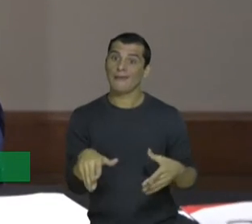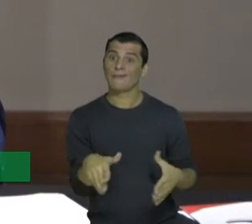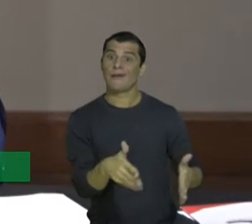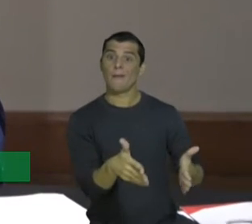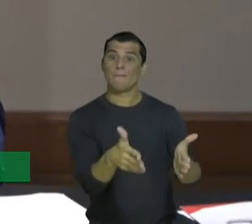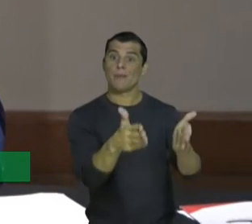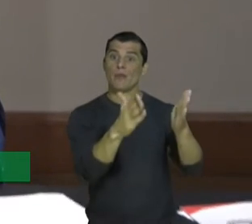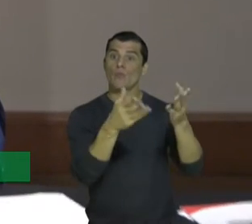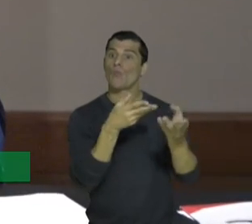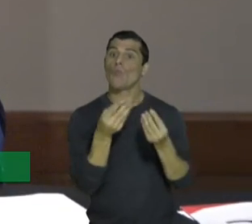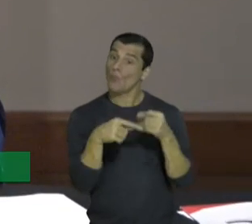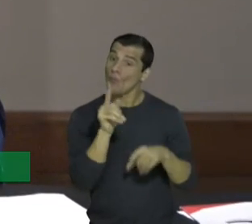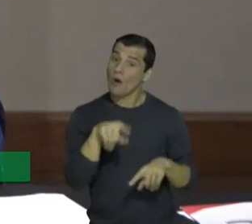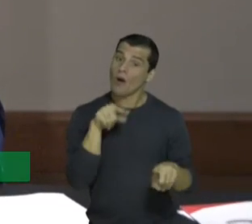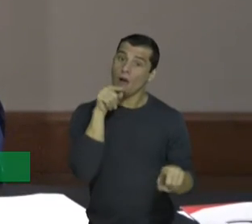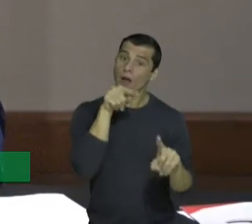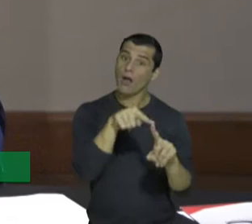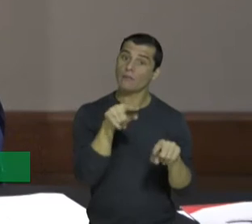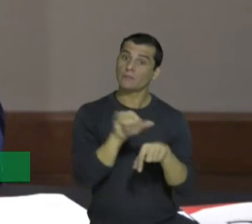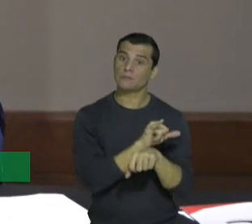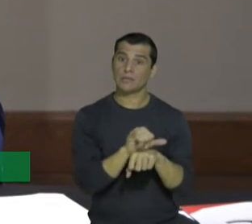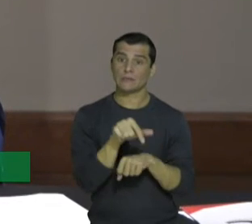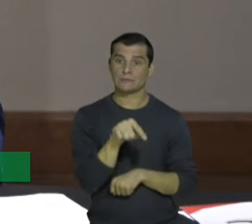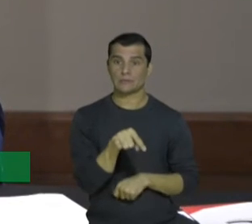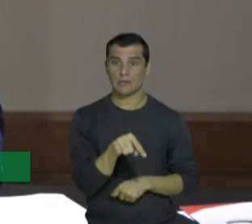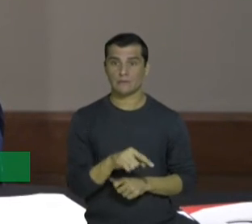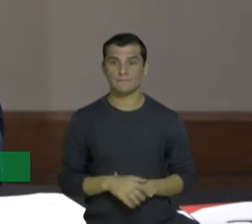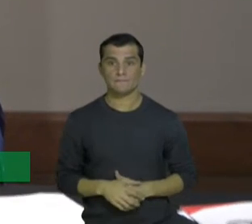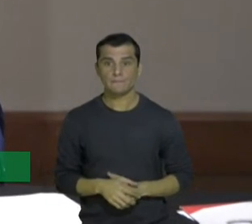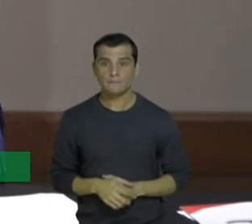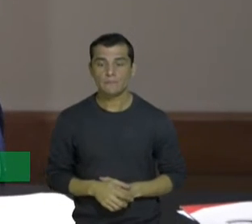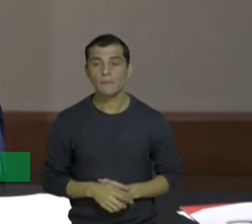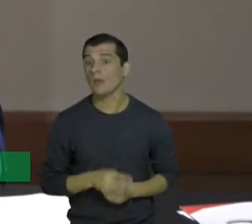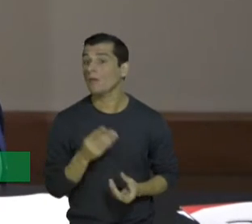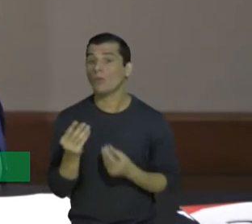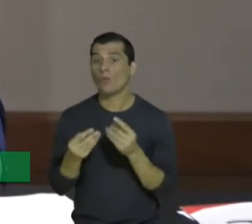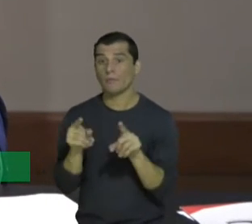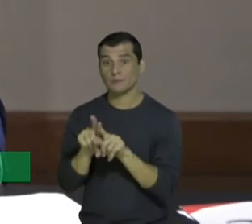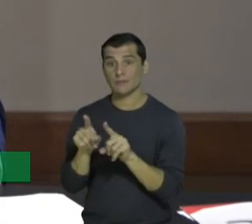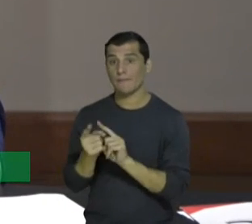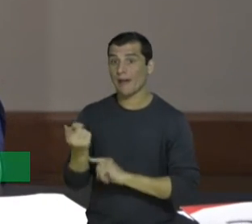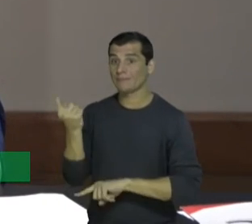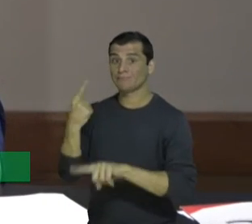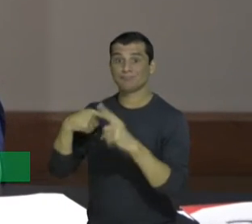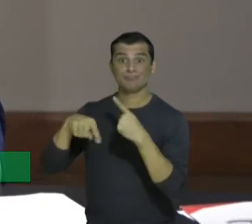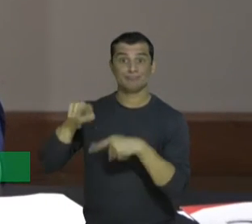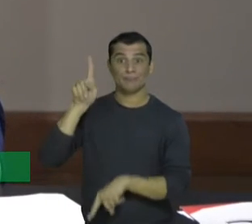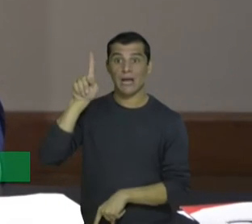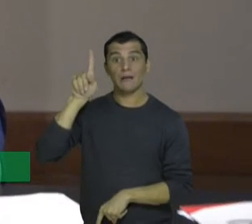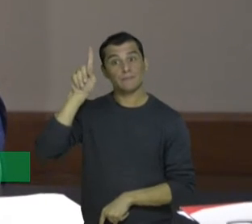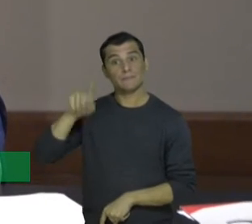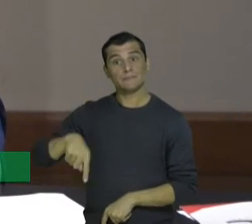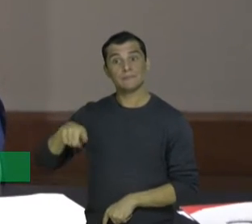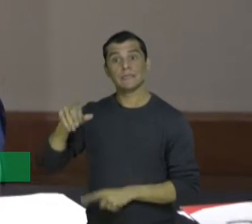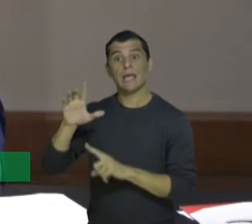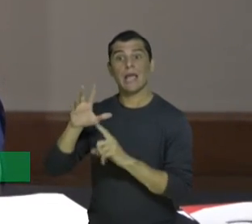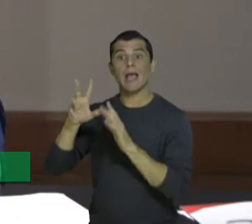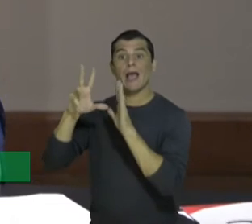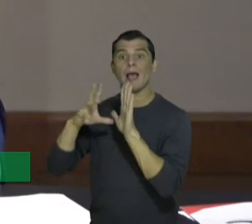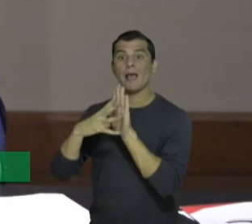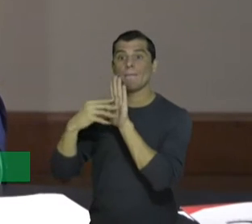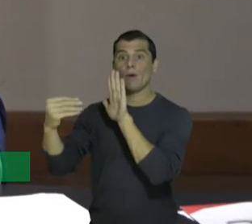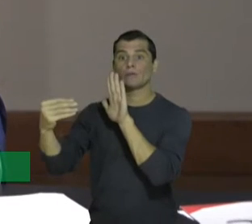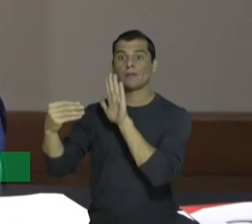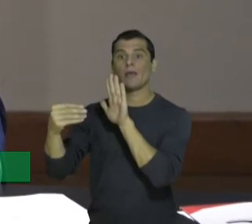eh eh de você conseguir o diferencial é ser uma ser uma porta para o mundo e os nossos